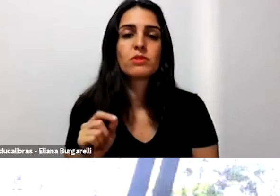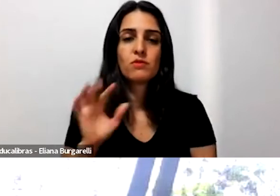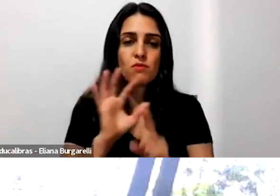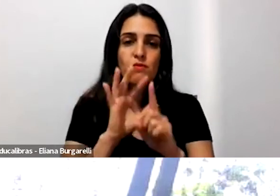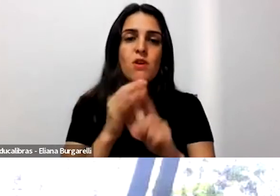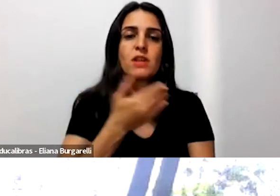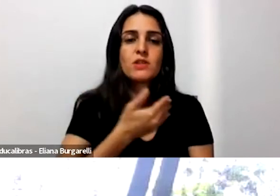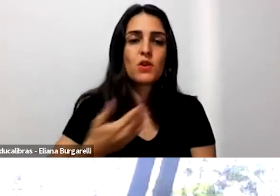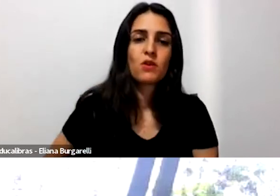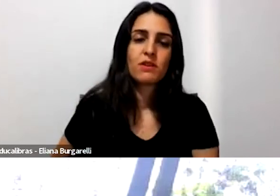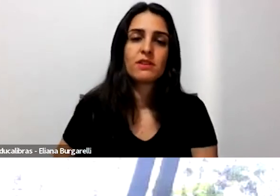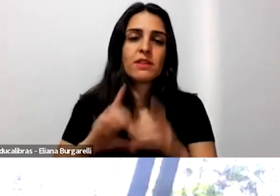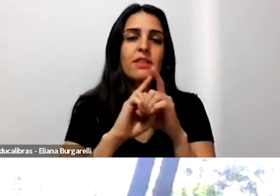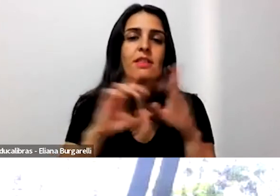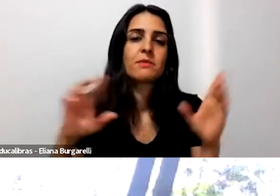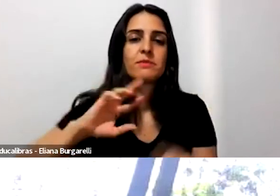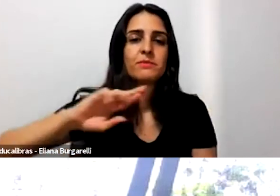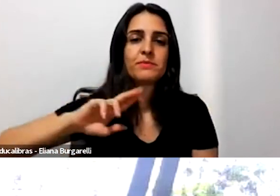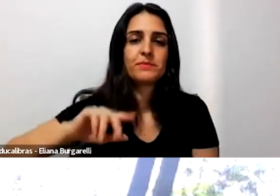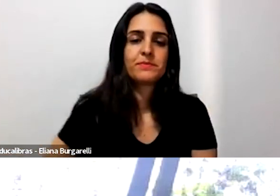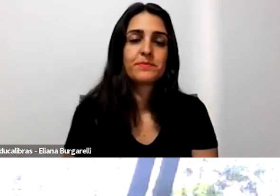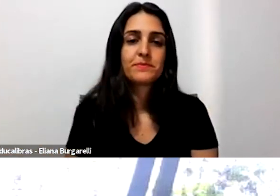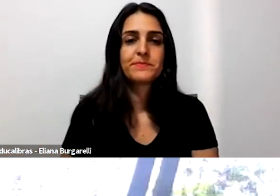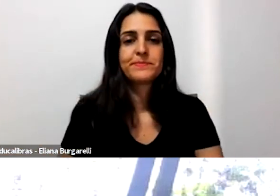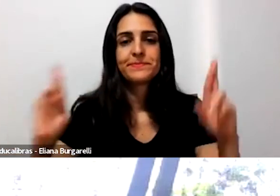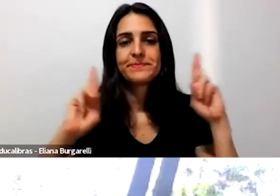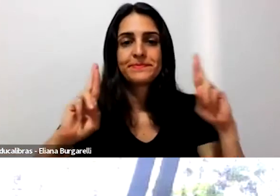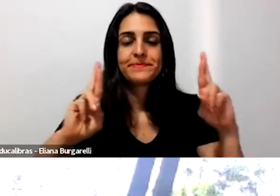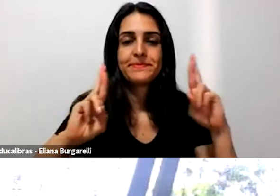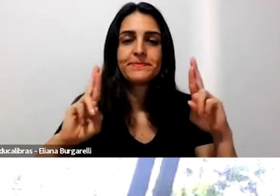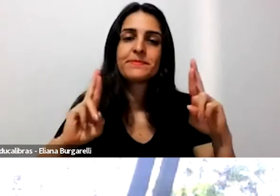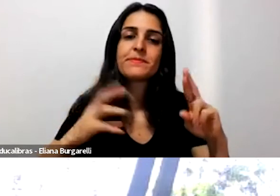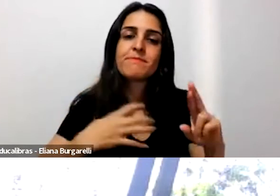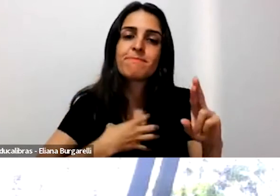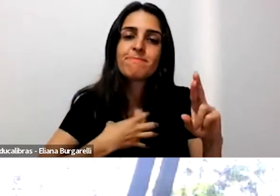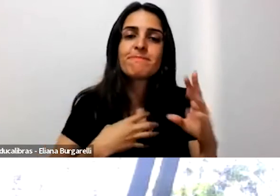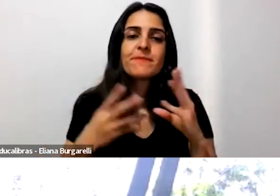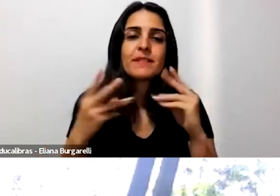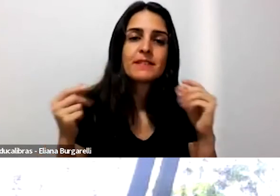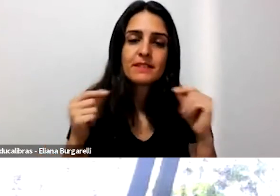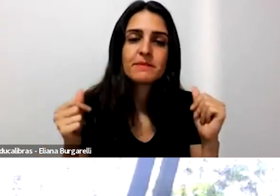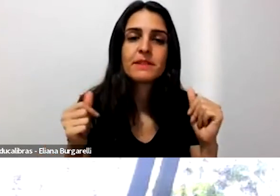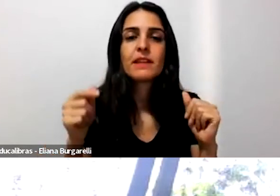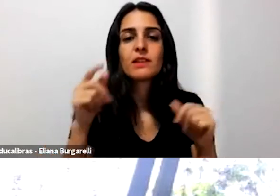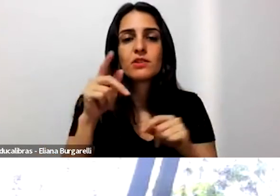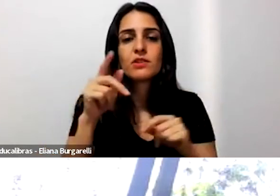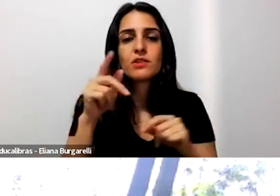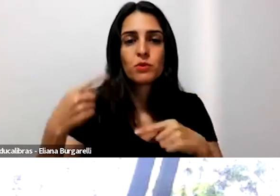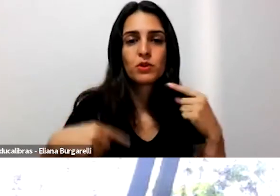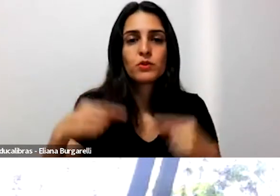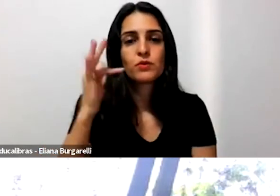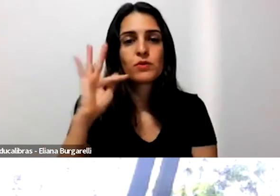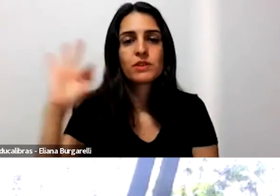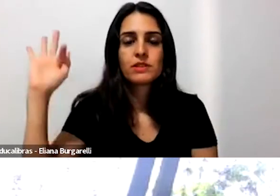países europeus, entre Brasil e Europa. Mas eu acho que há um momento para que essa aproximação